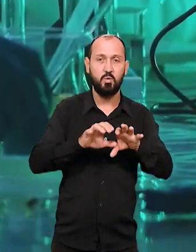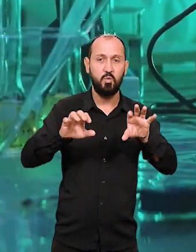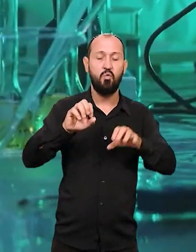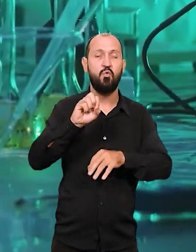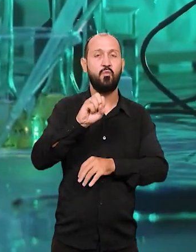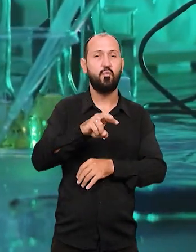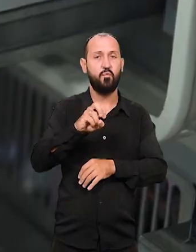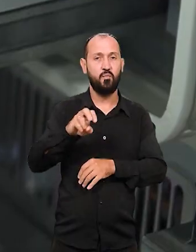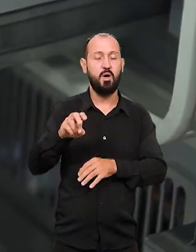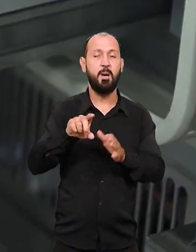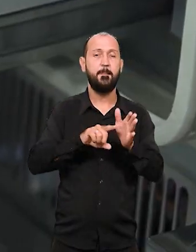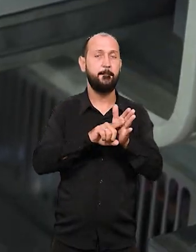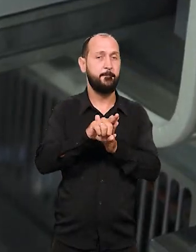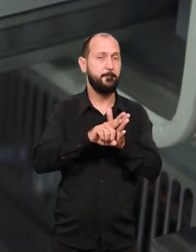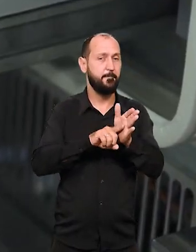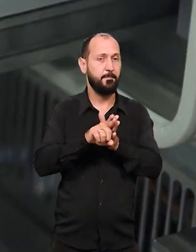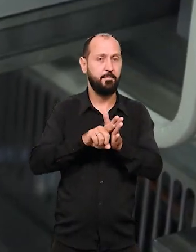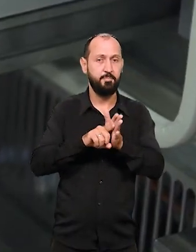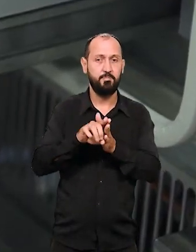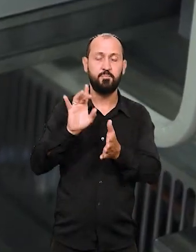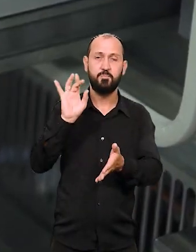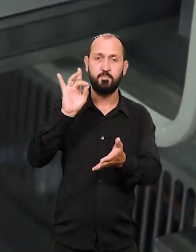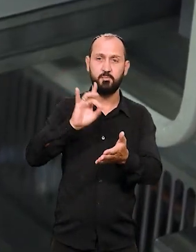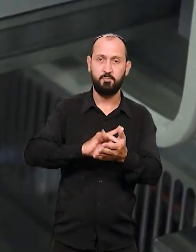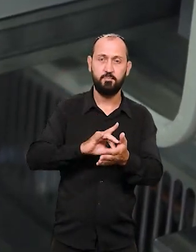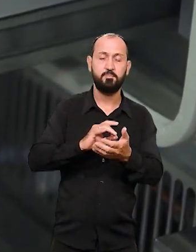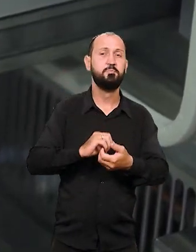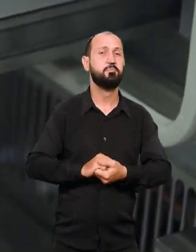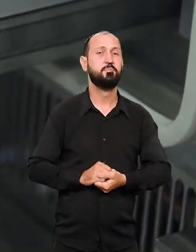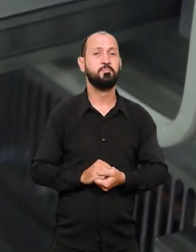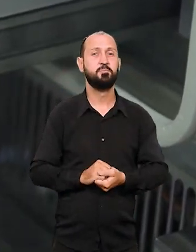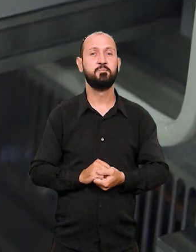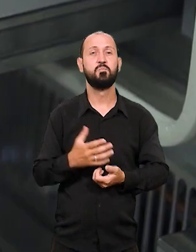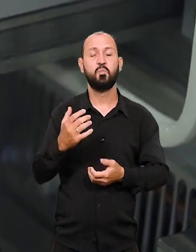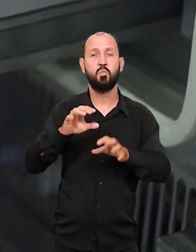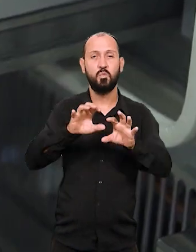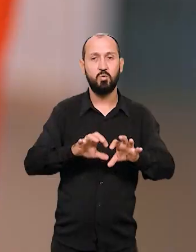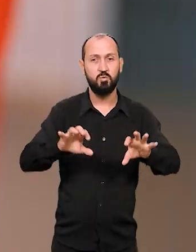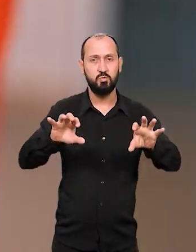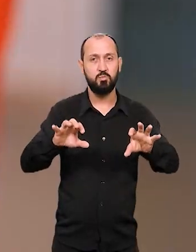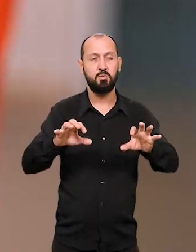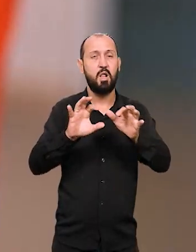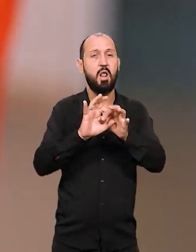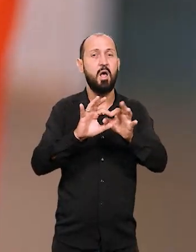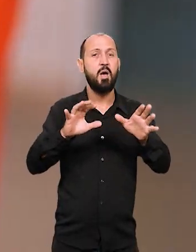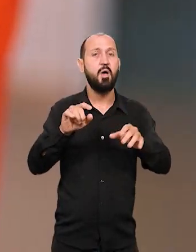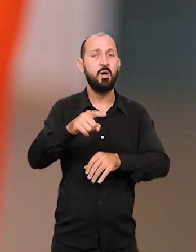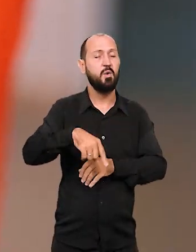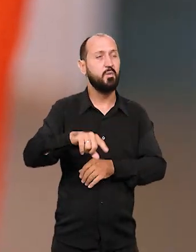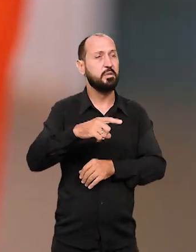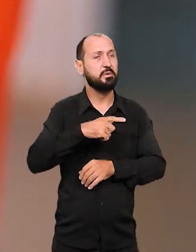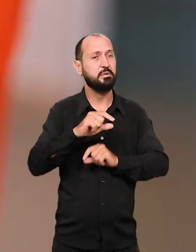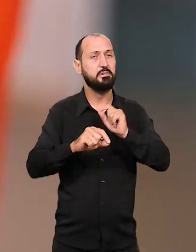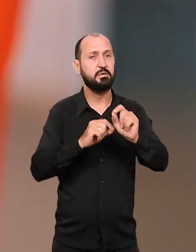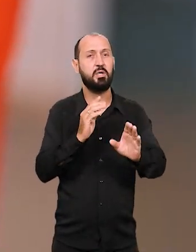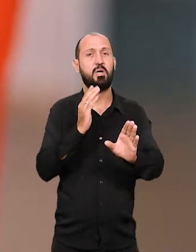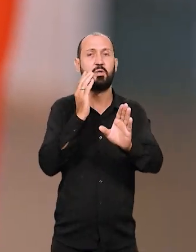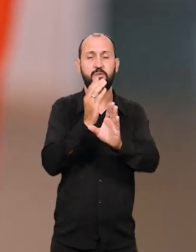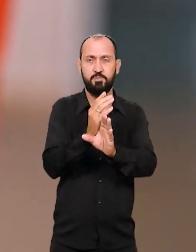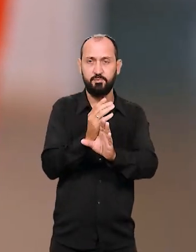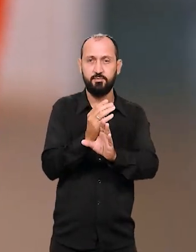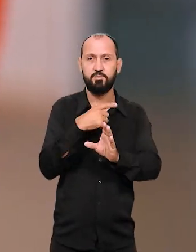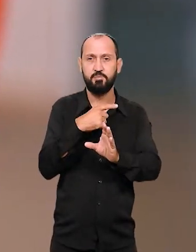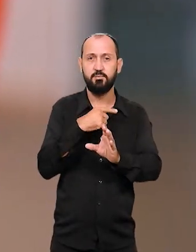A partir do isolamento do vírus, as pesquisas mudaram a realidade dos pacientes. Com o isolamento, permitiu